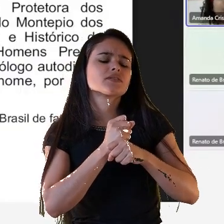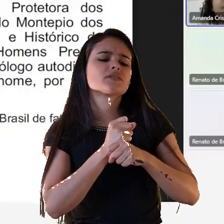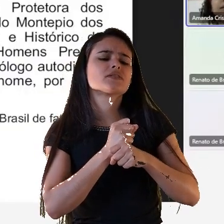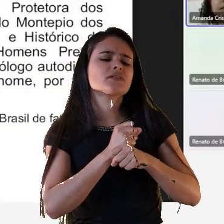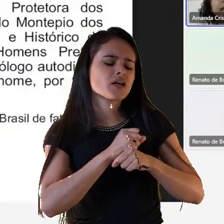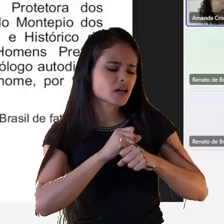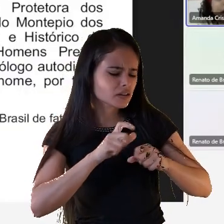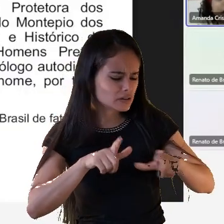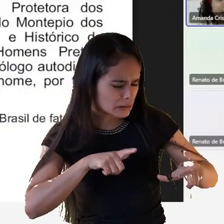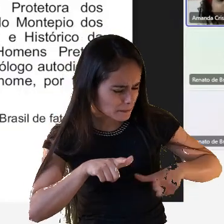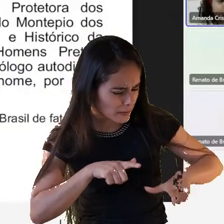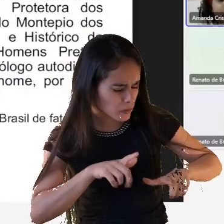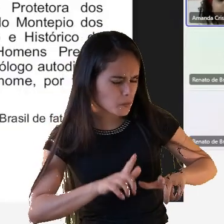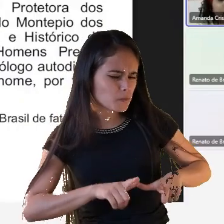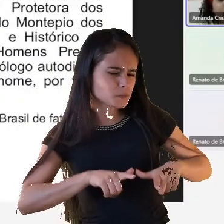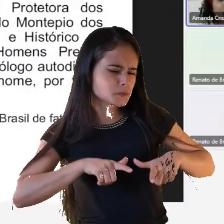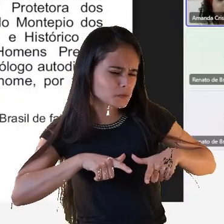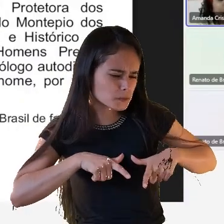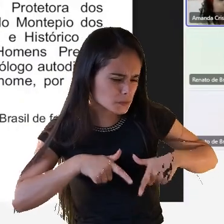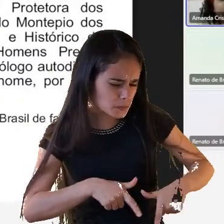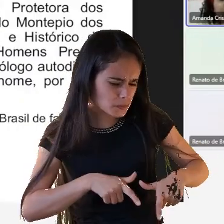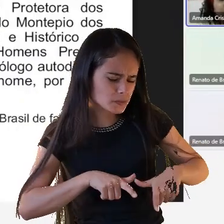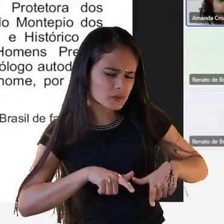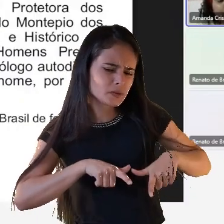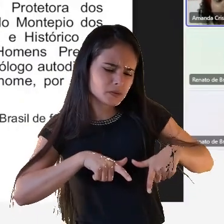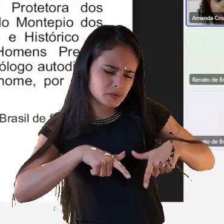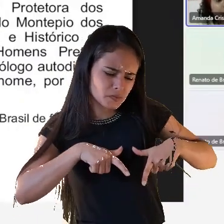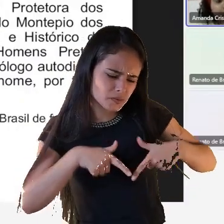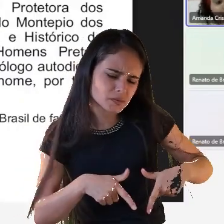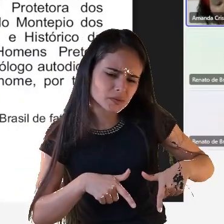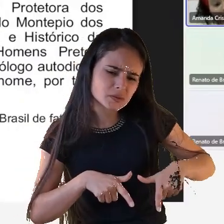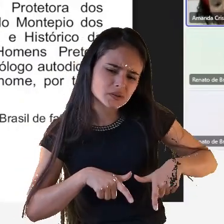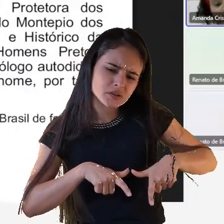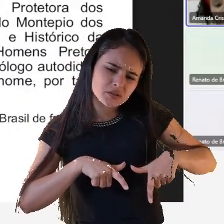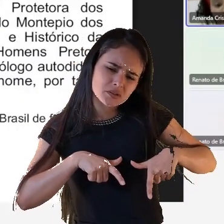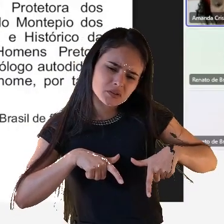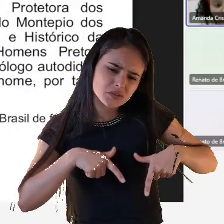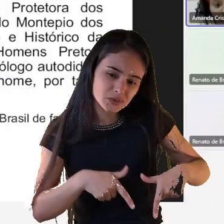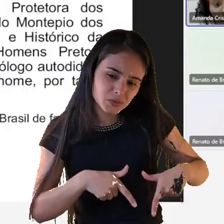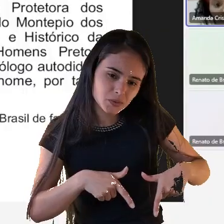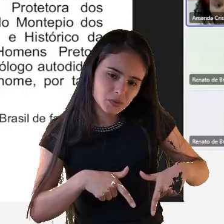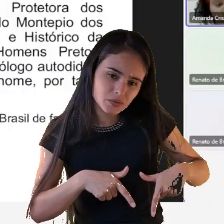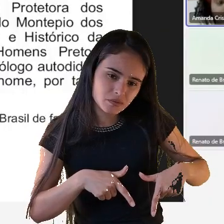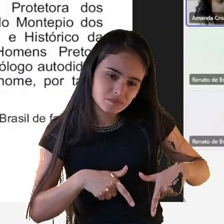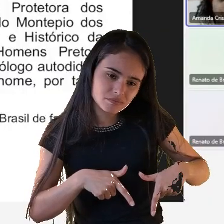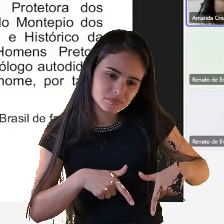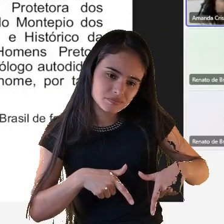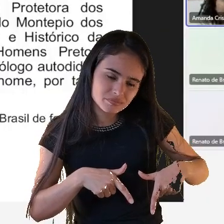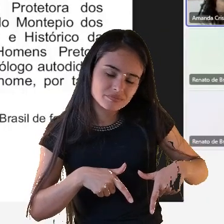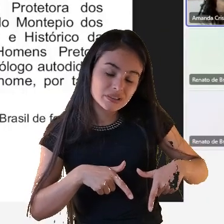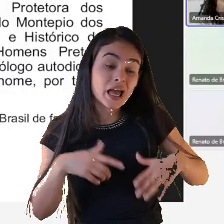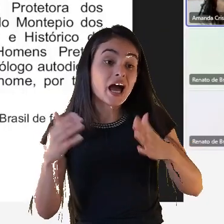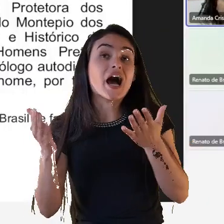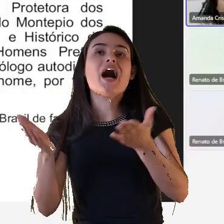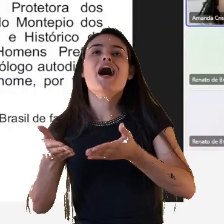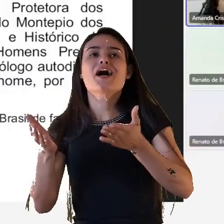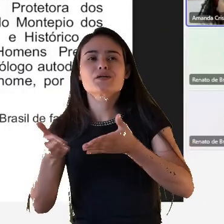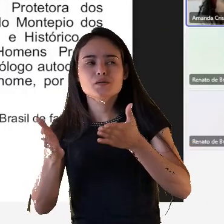está sendo resgatado, né? A imagem dele, a memória dele está sendo resgatada, né?